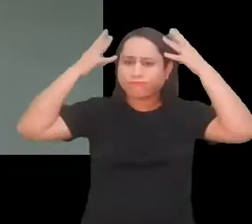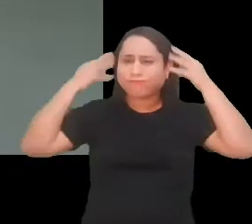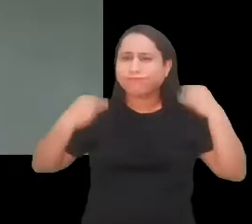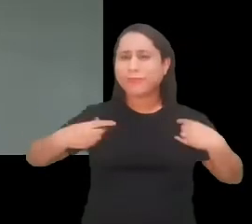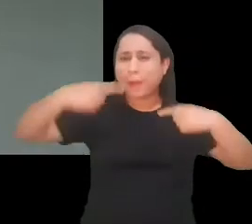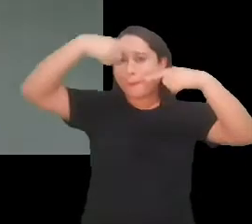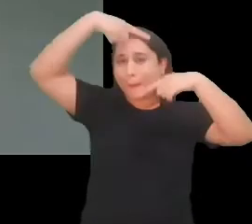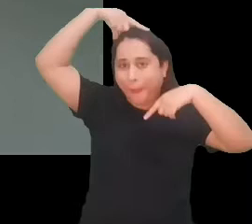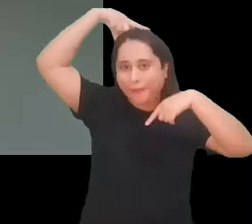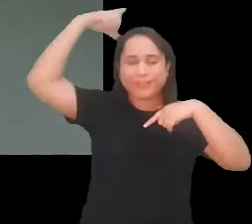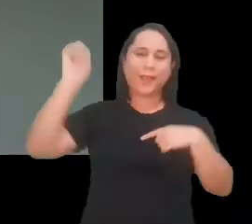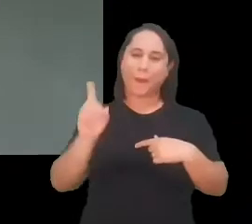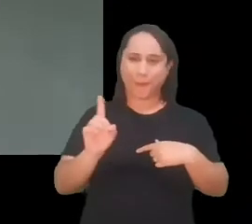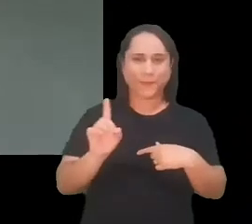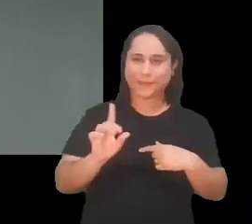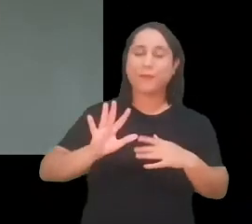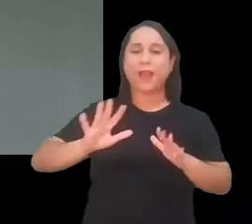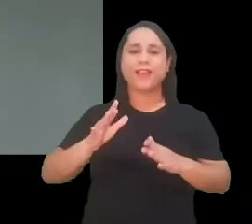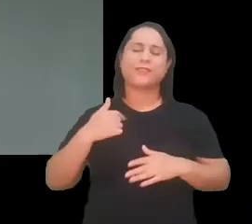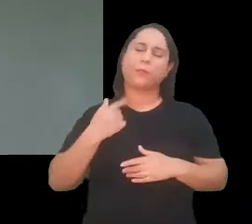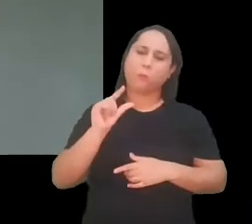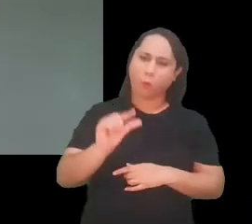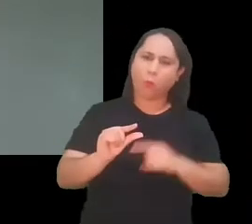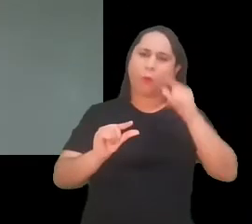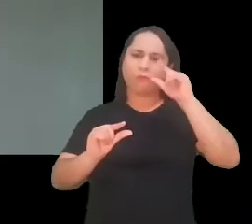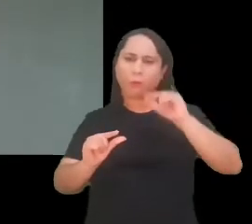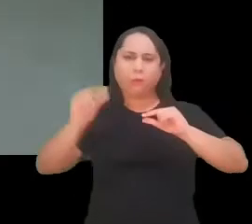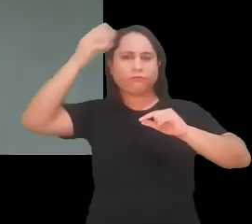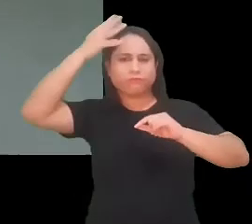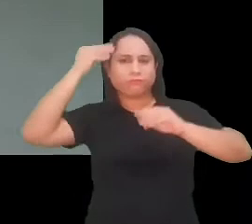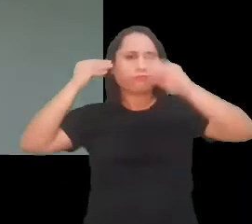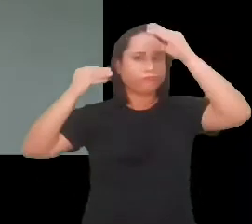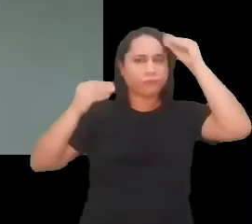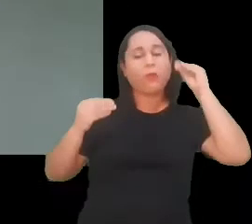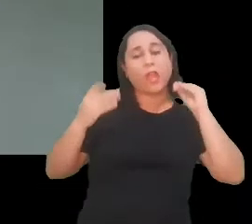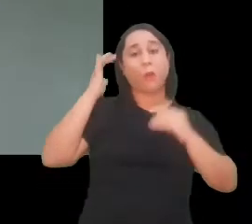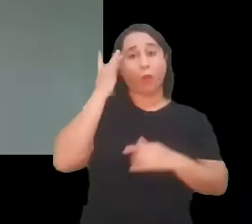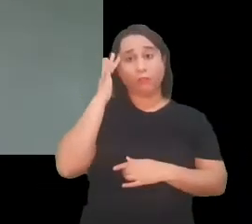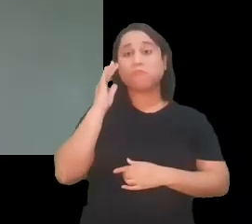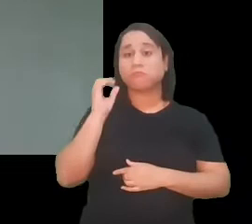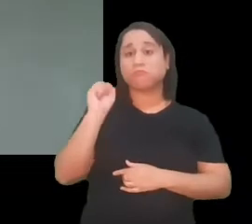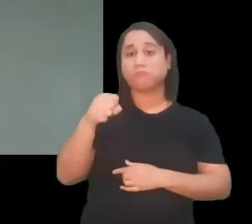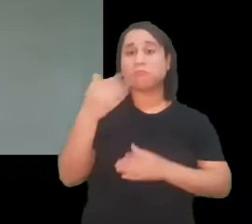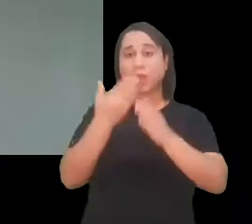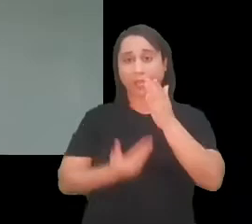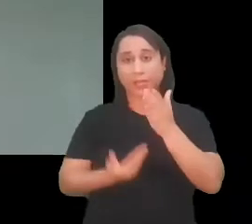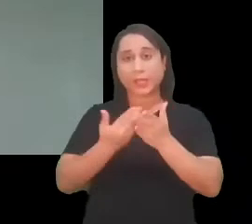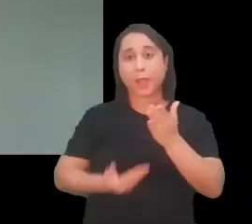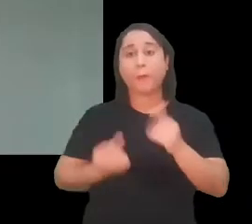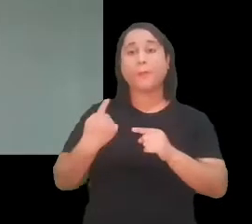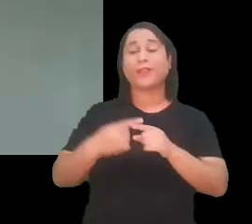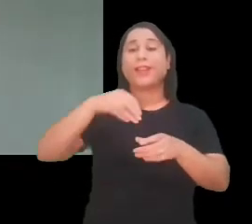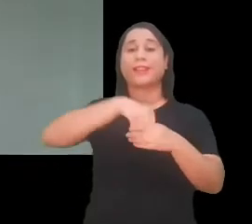bem lisinha. Mas provavelmente eu vou perder uma boa quantidade de cabelos. Beleza, isso está na minha genética. Agora, no